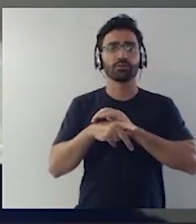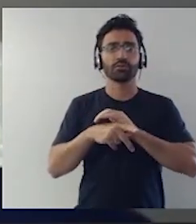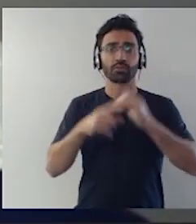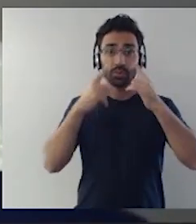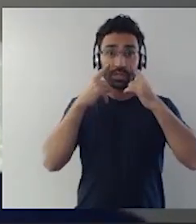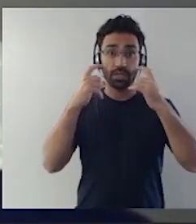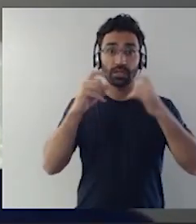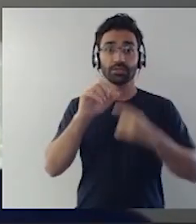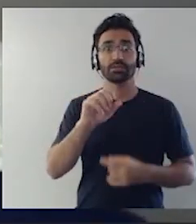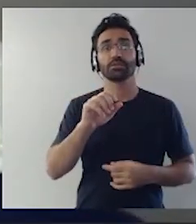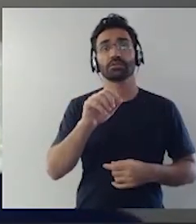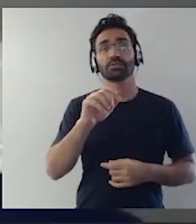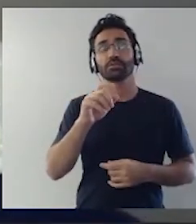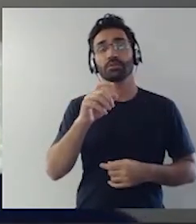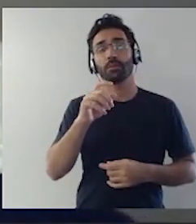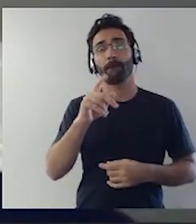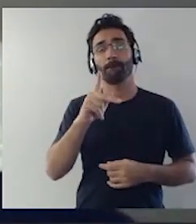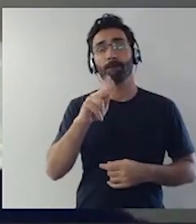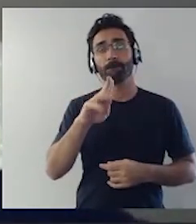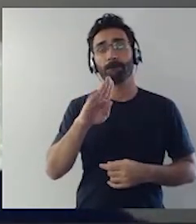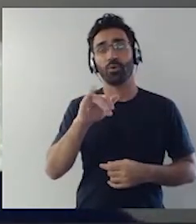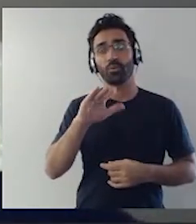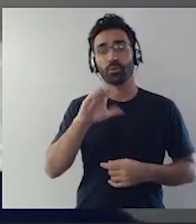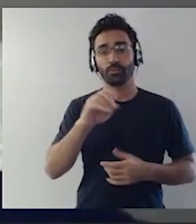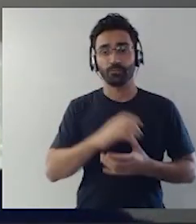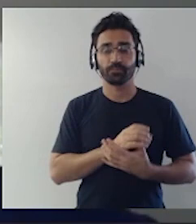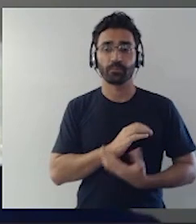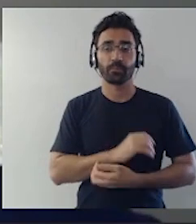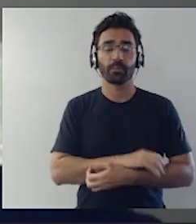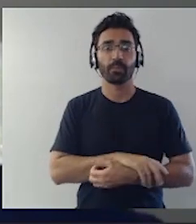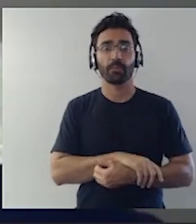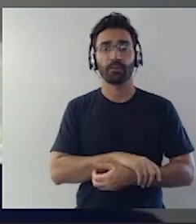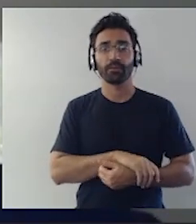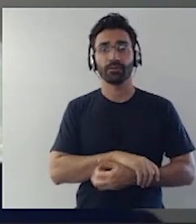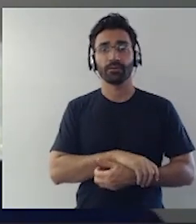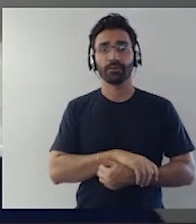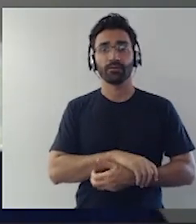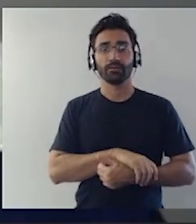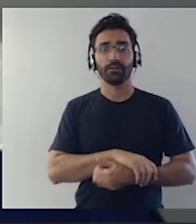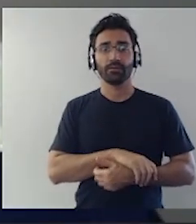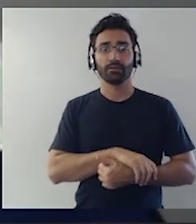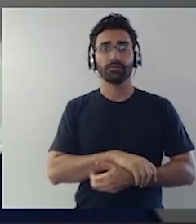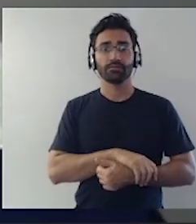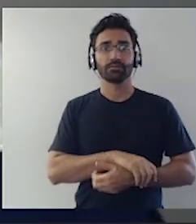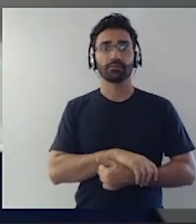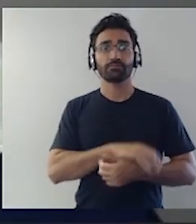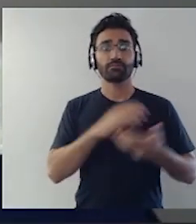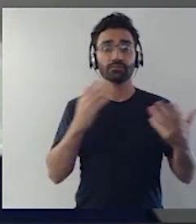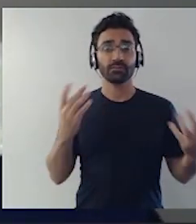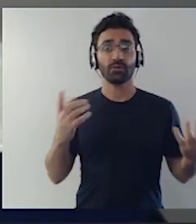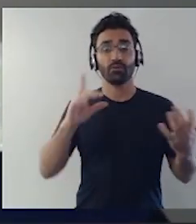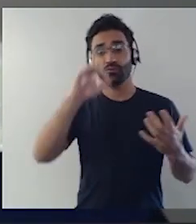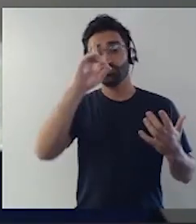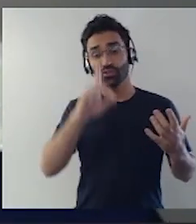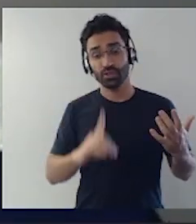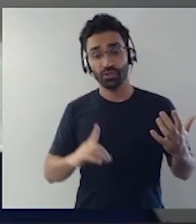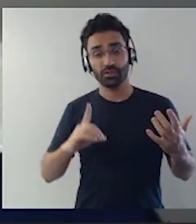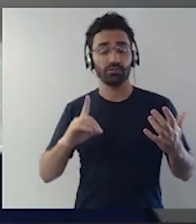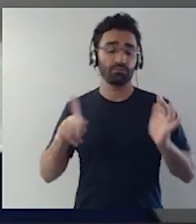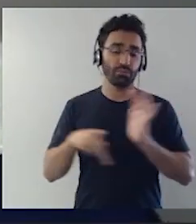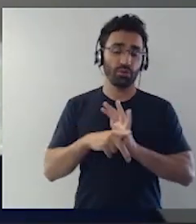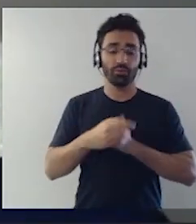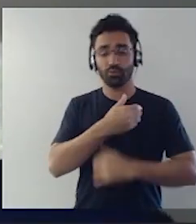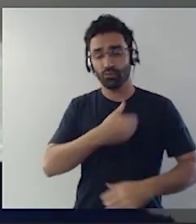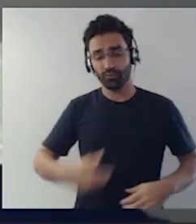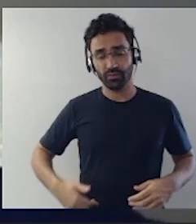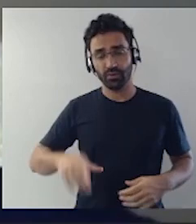público sobre o particular. Veja-se, o direito que rege o governo